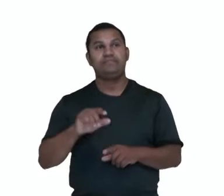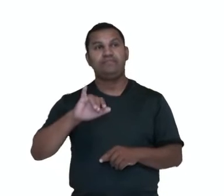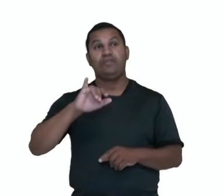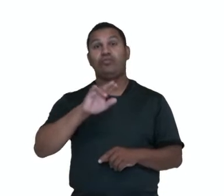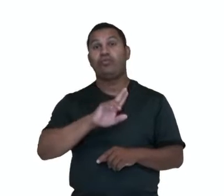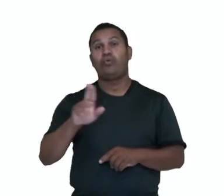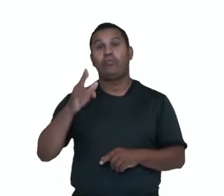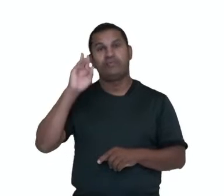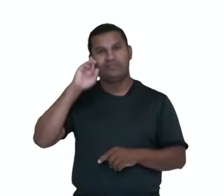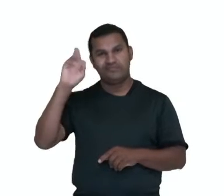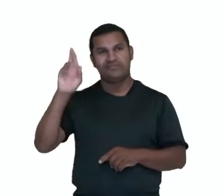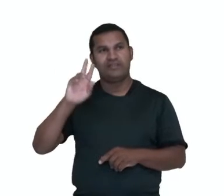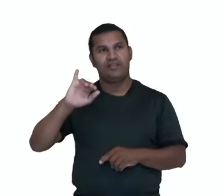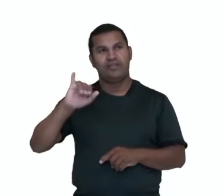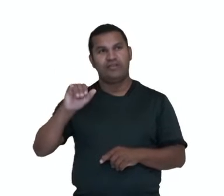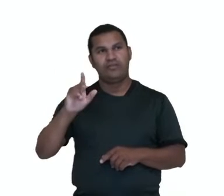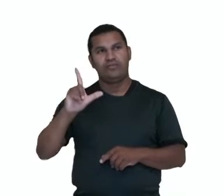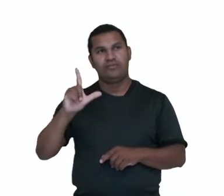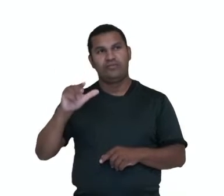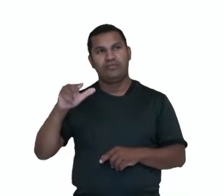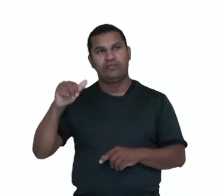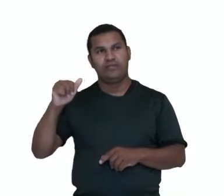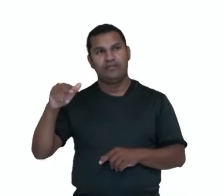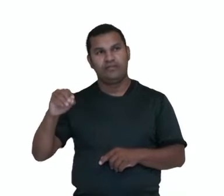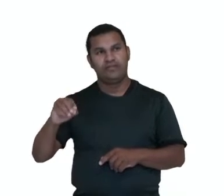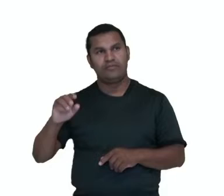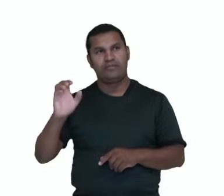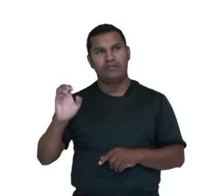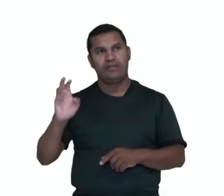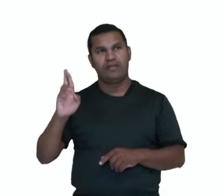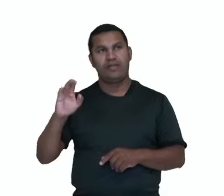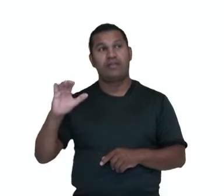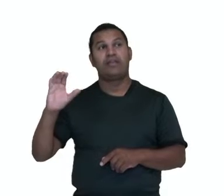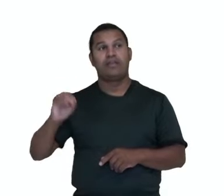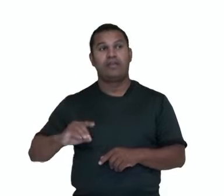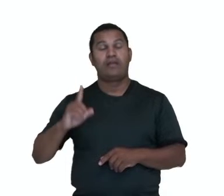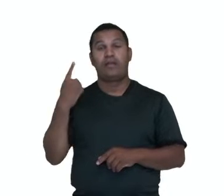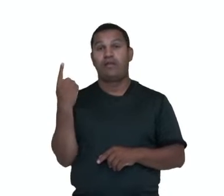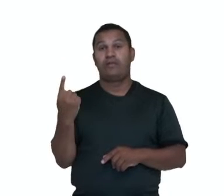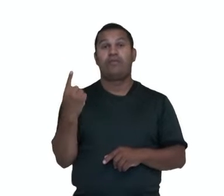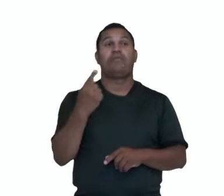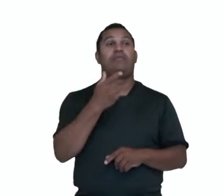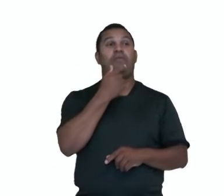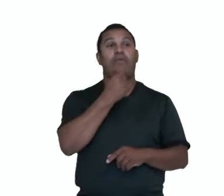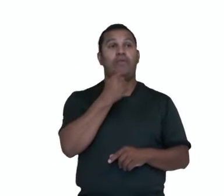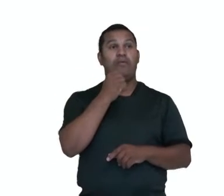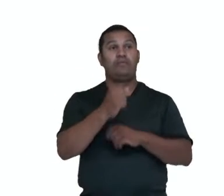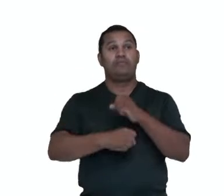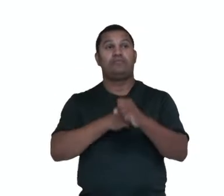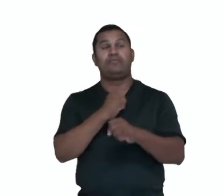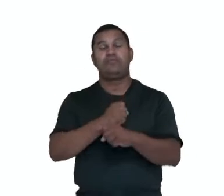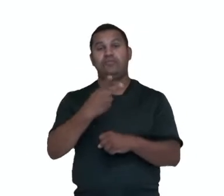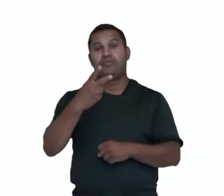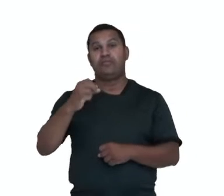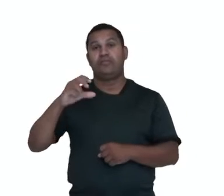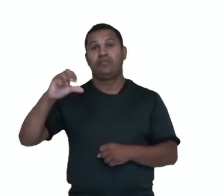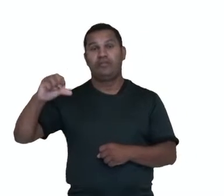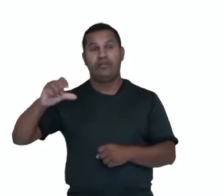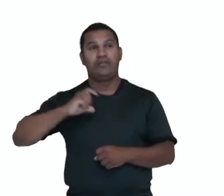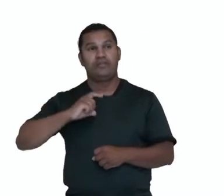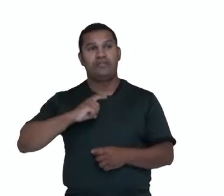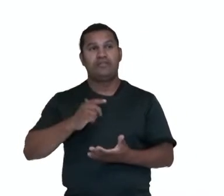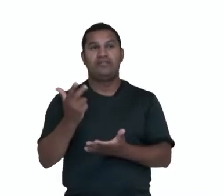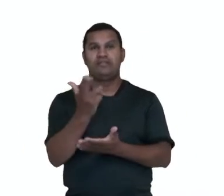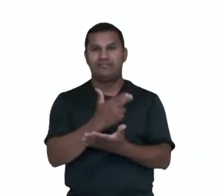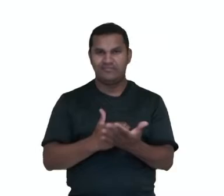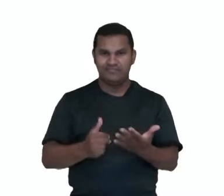pelo Cartoon Network em 2009, sendo a primeira animação original do Cartoon brasileira. Primeira temporada teve sua estreia em 2014 e já